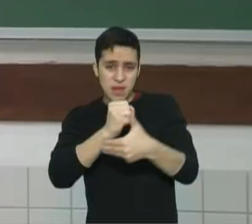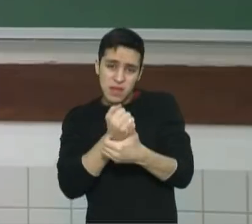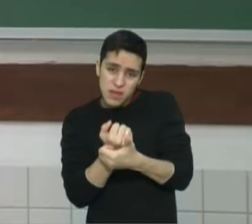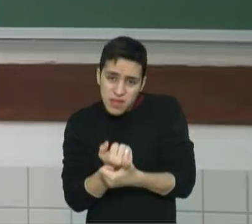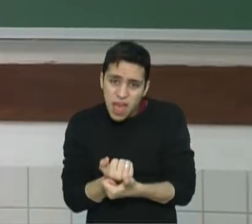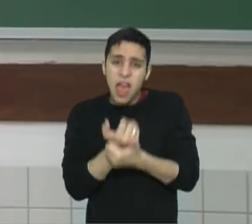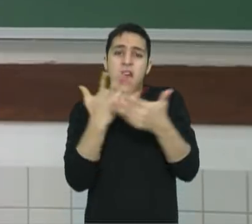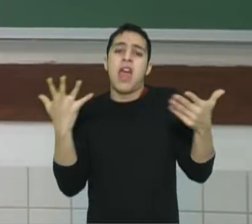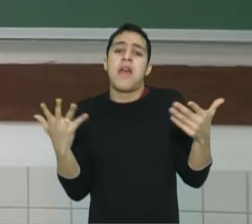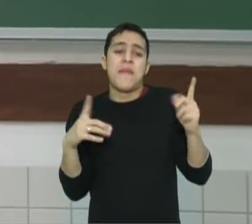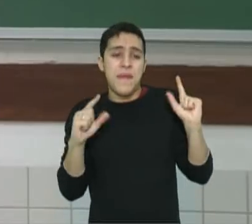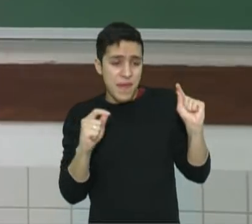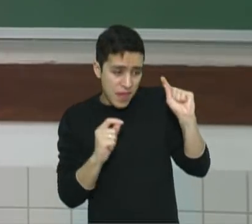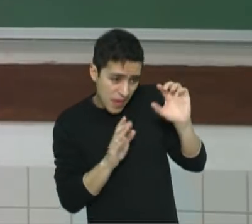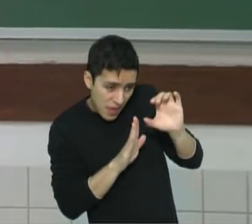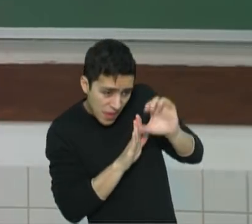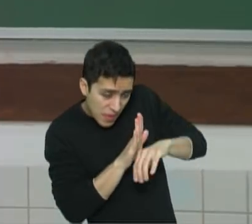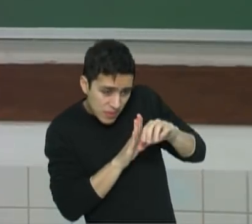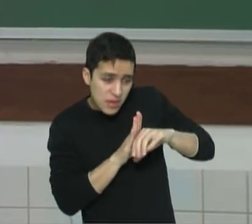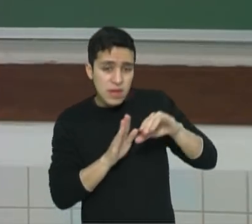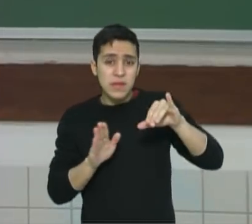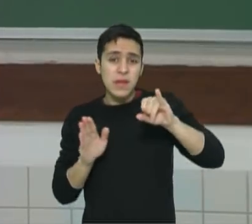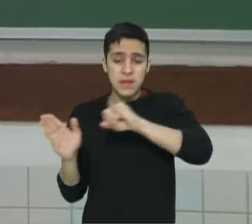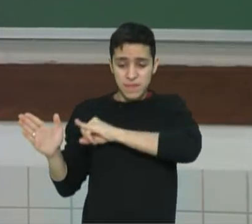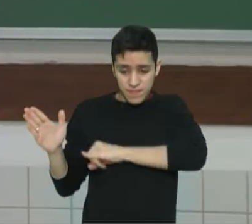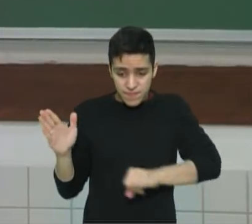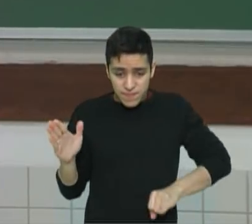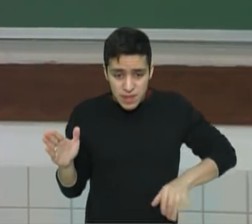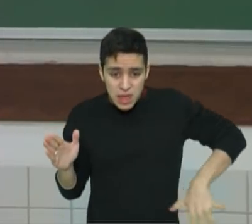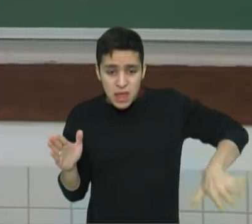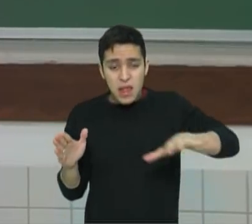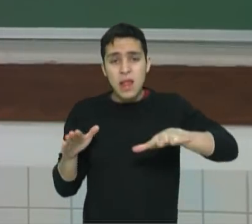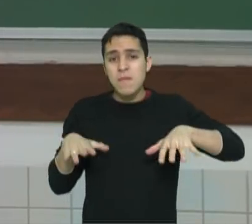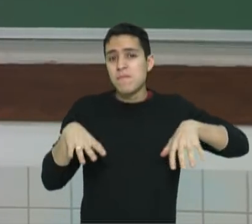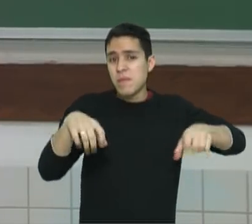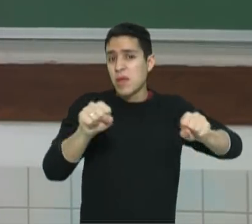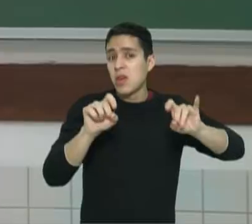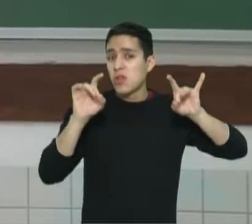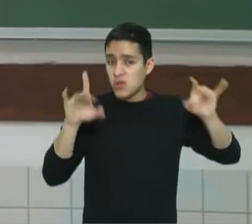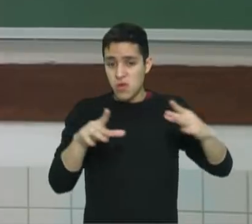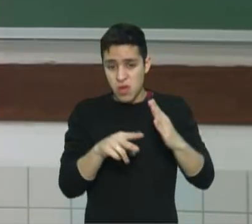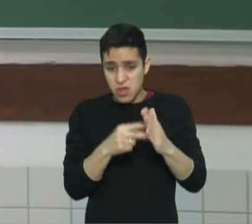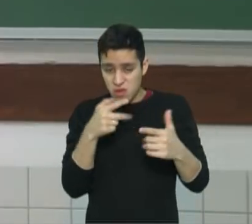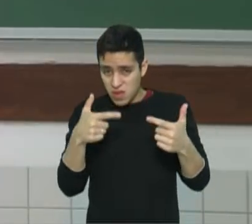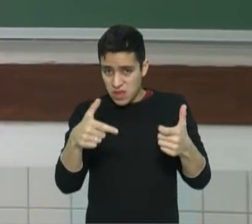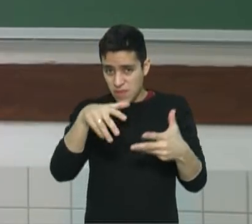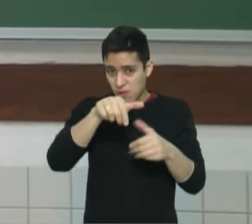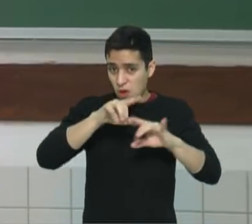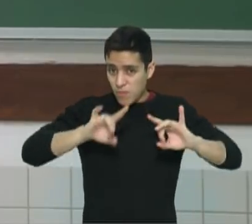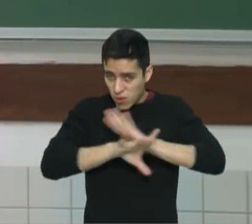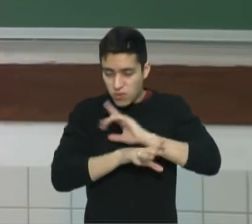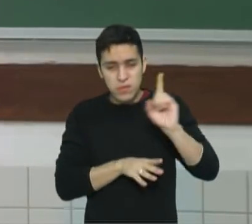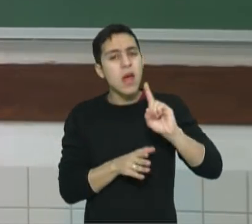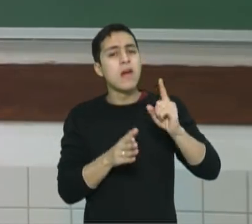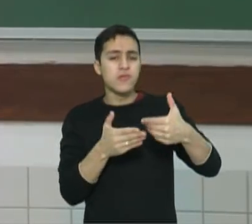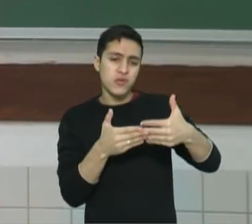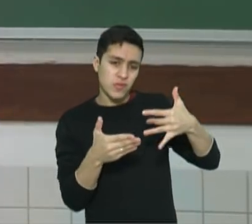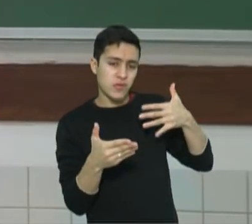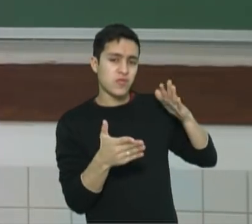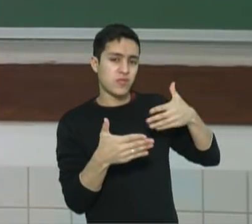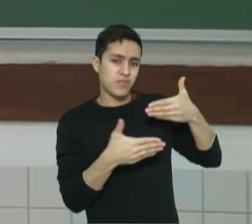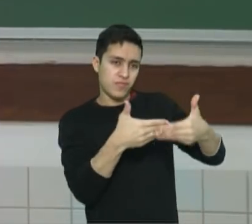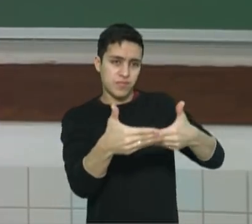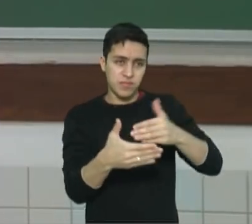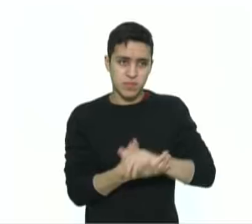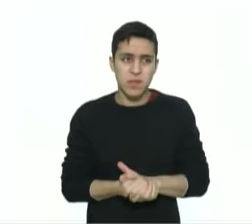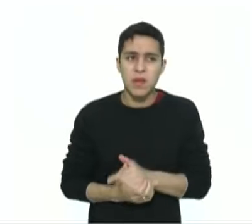essa noção de que a noção imperialista norte-americana ela não é só após a Segunda Guerra Mundial. Aí vem uma outra palavrinha que nós tínhamos no